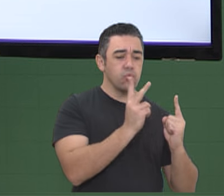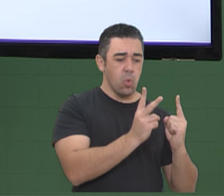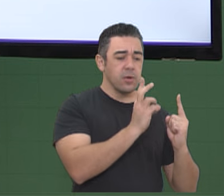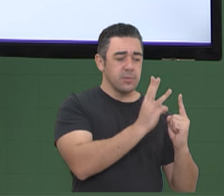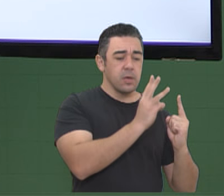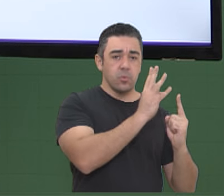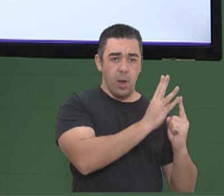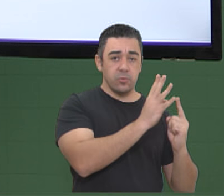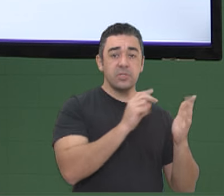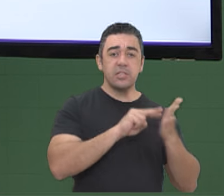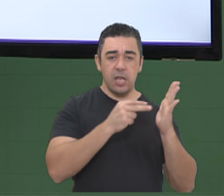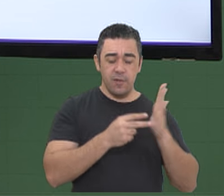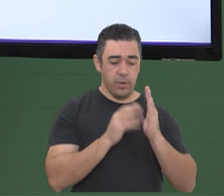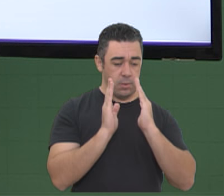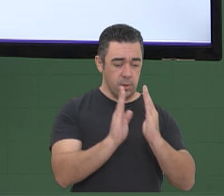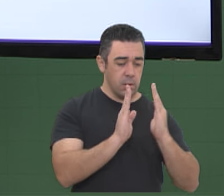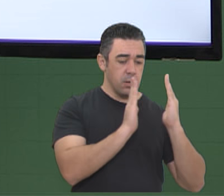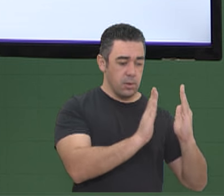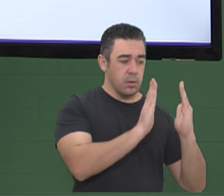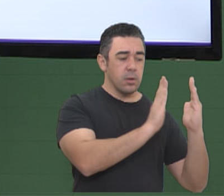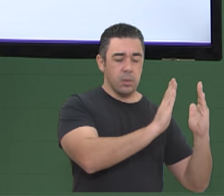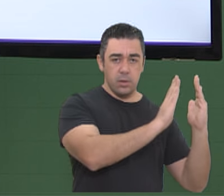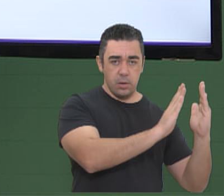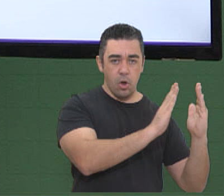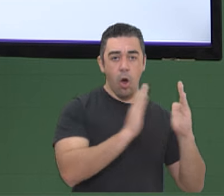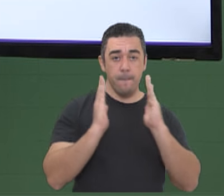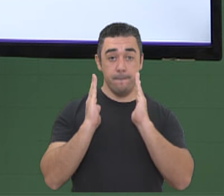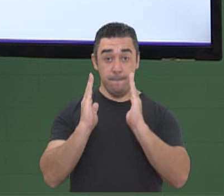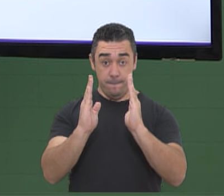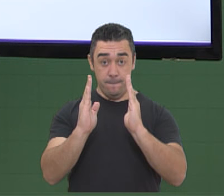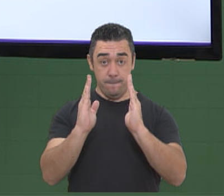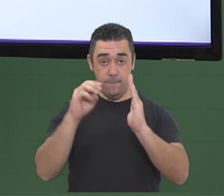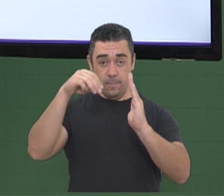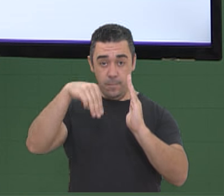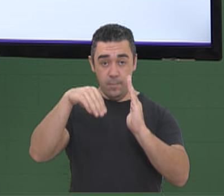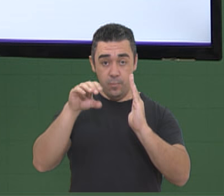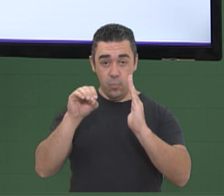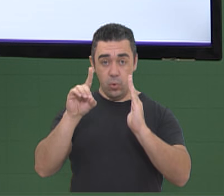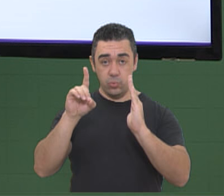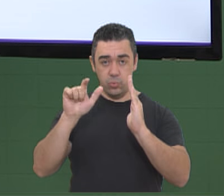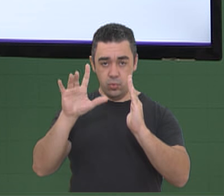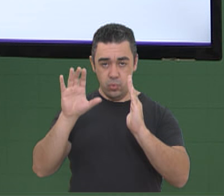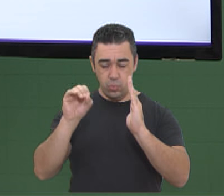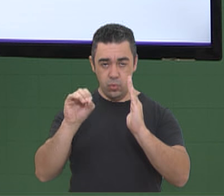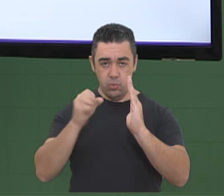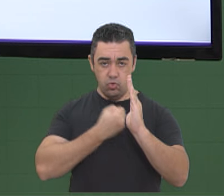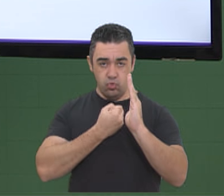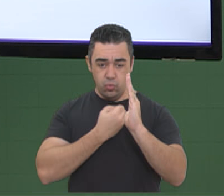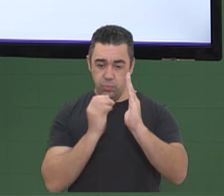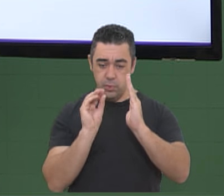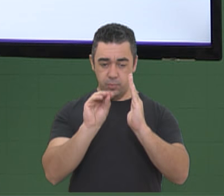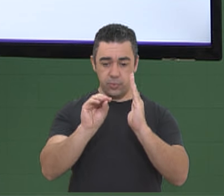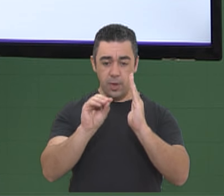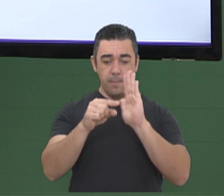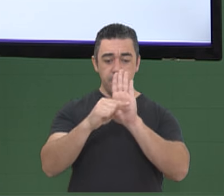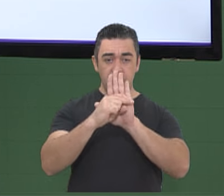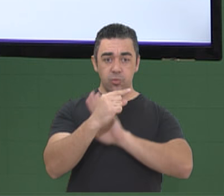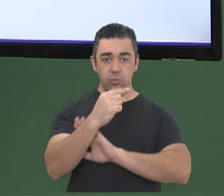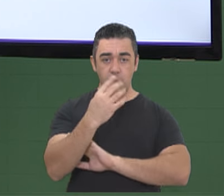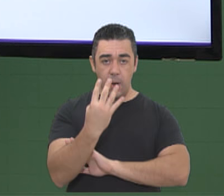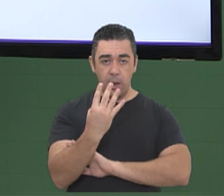o módulo que a gente representa com esses 2 tracinhos aqui, ó, o módulo ou valor absoluto do menos 4